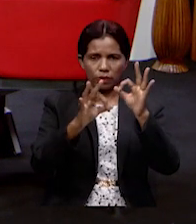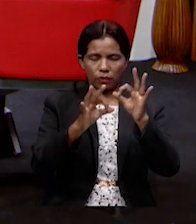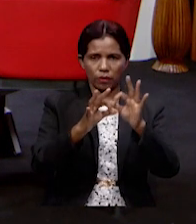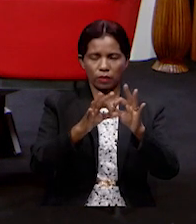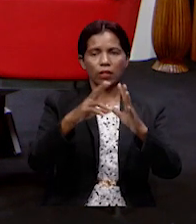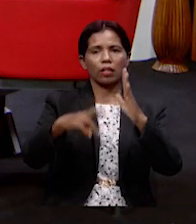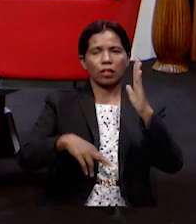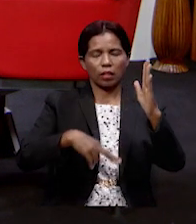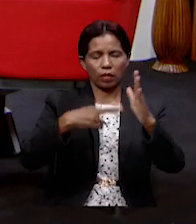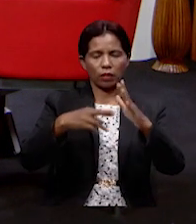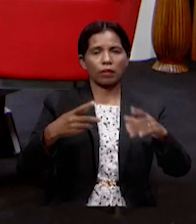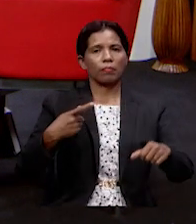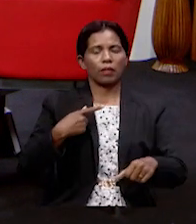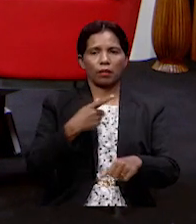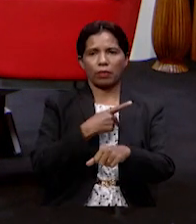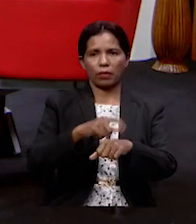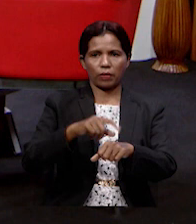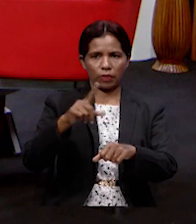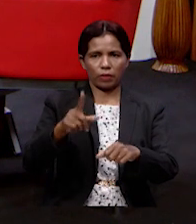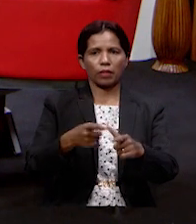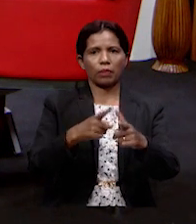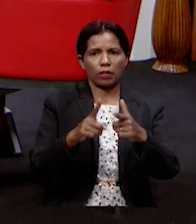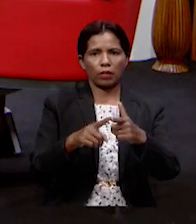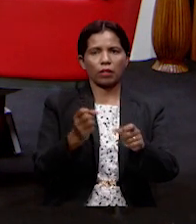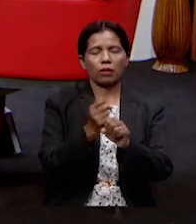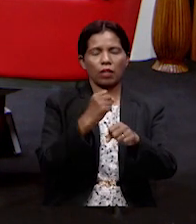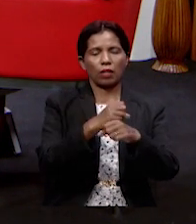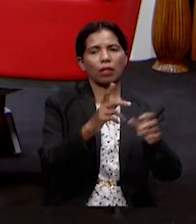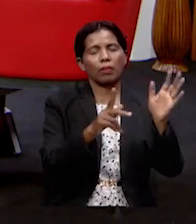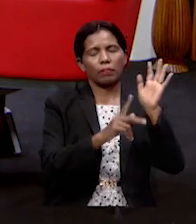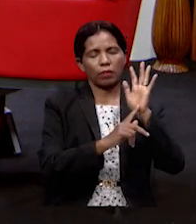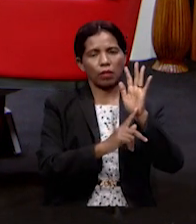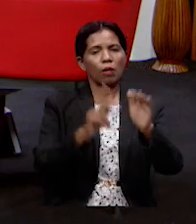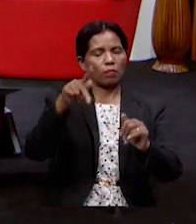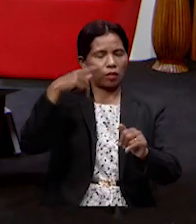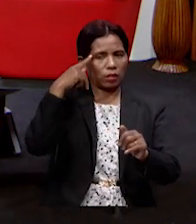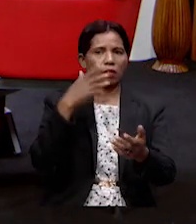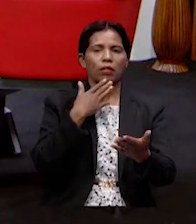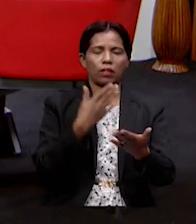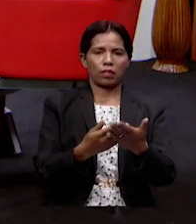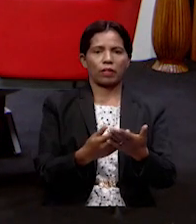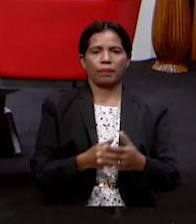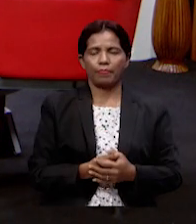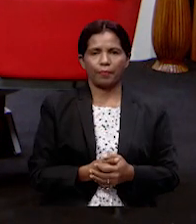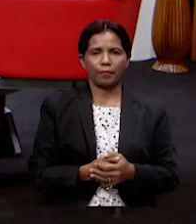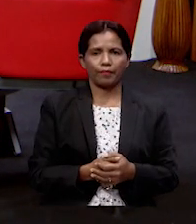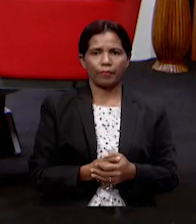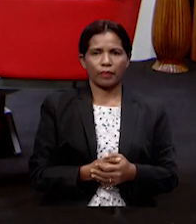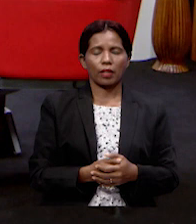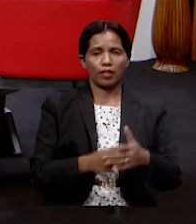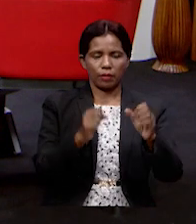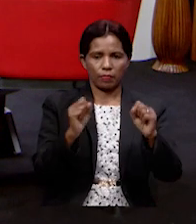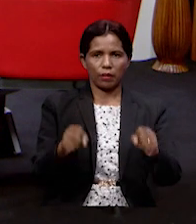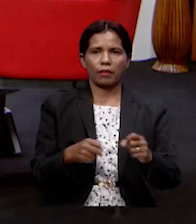regular funcionamento do Parlamento Nacional. Para depois bela representação política dia, cansa um outro dia, para bele